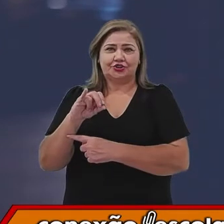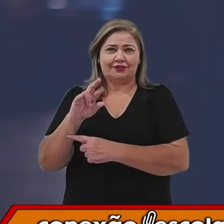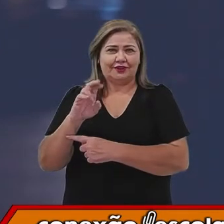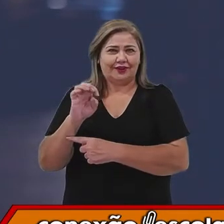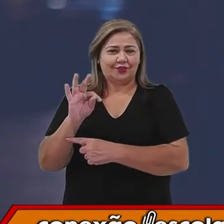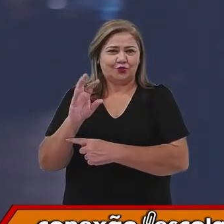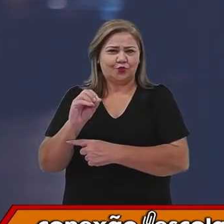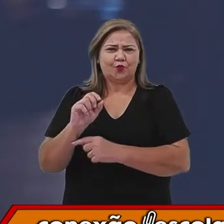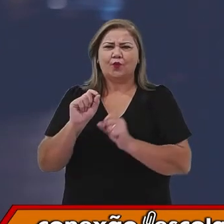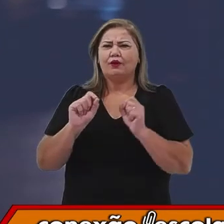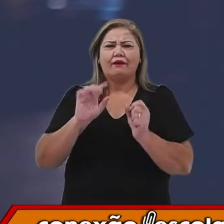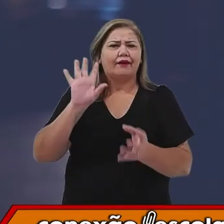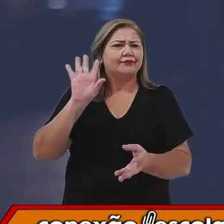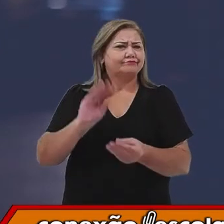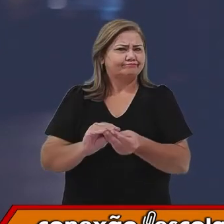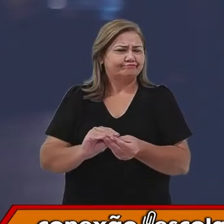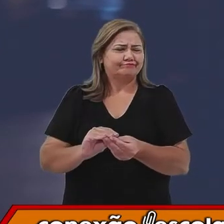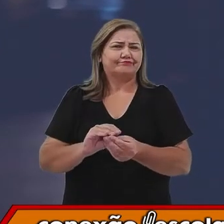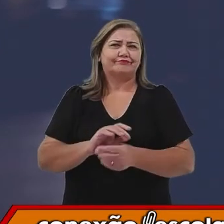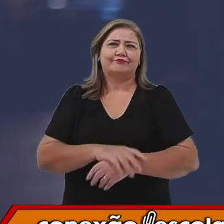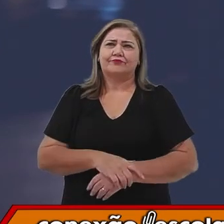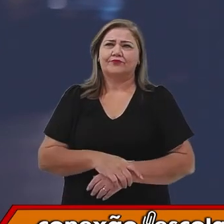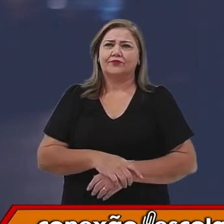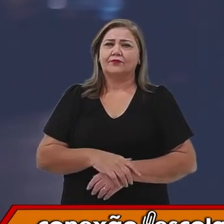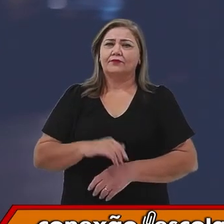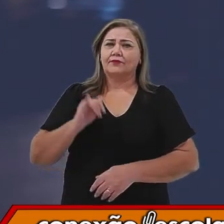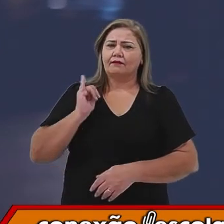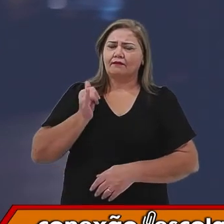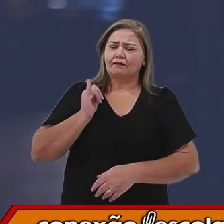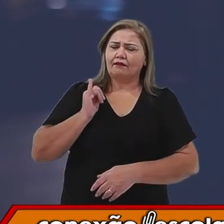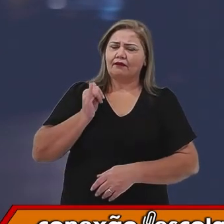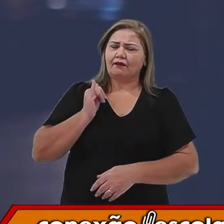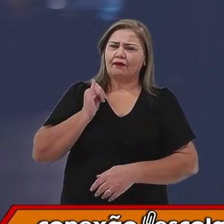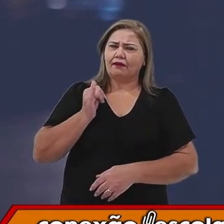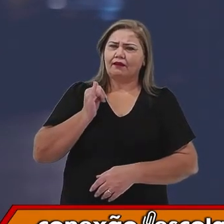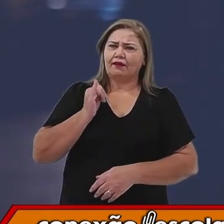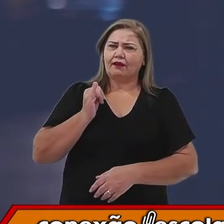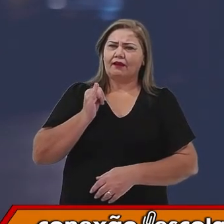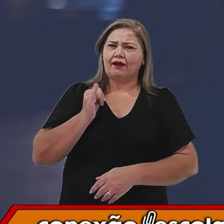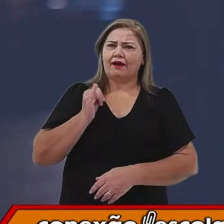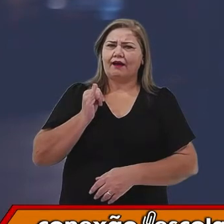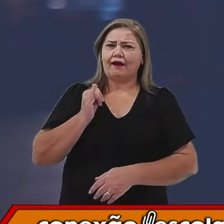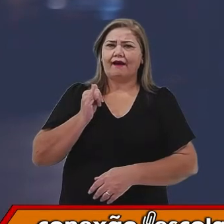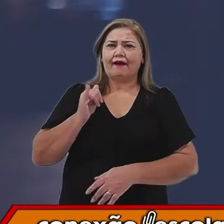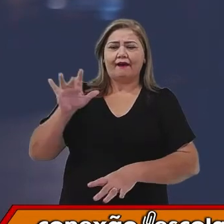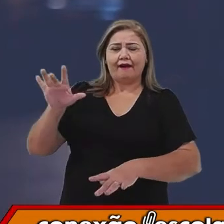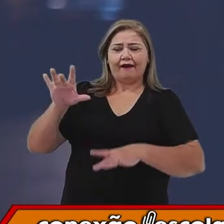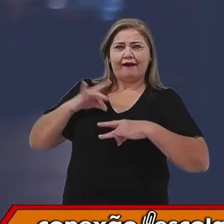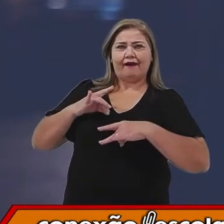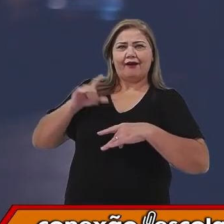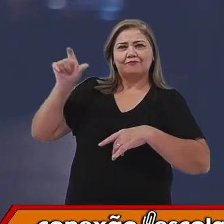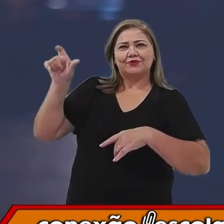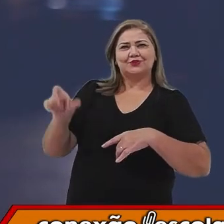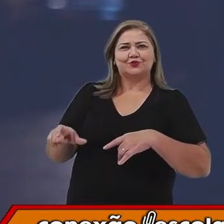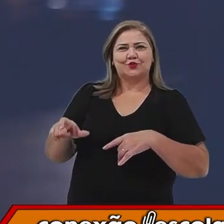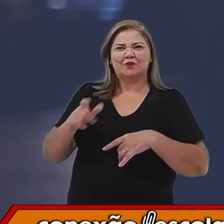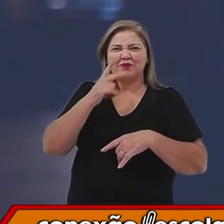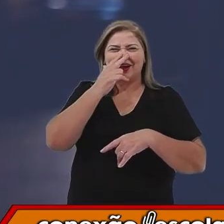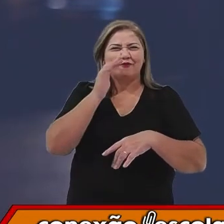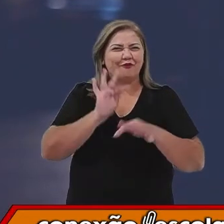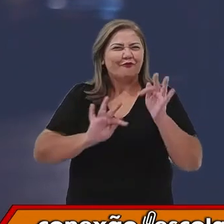em resumo, é quando o narrador fala pelo personagem. É aquela espécie de